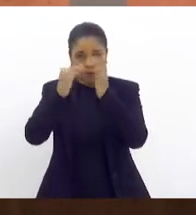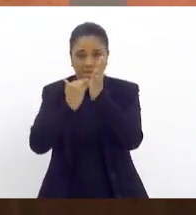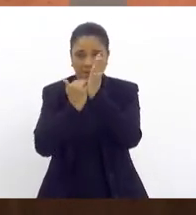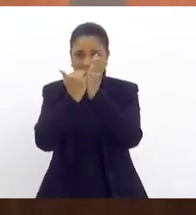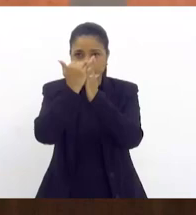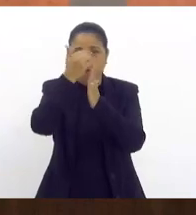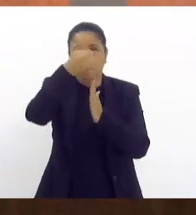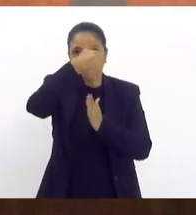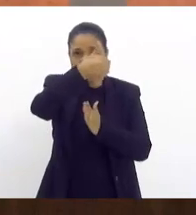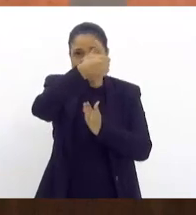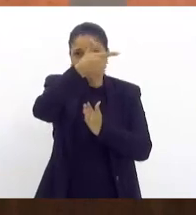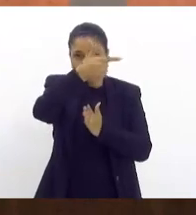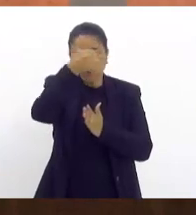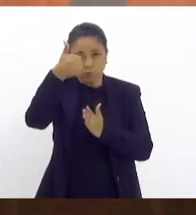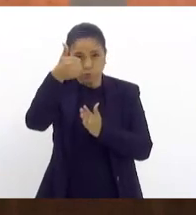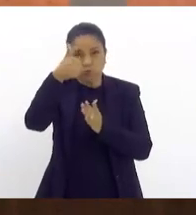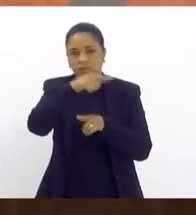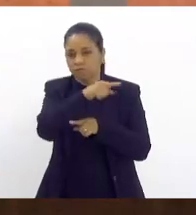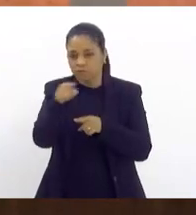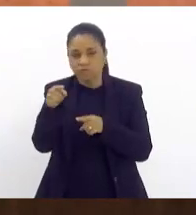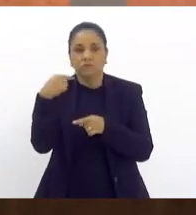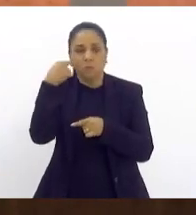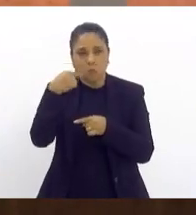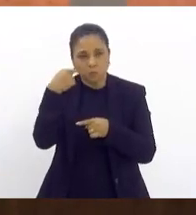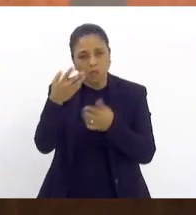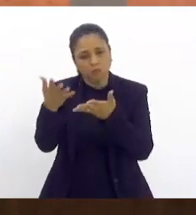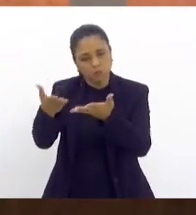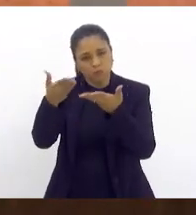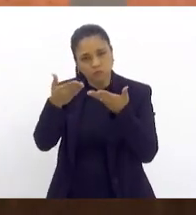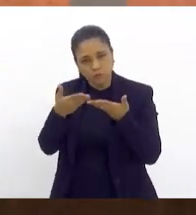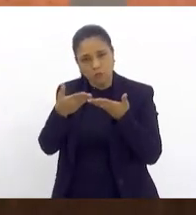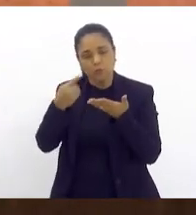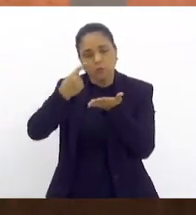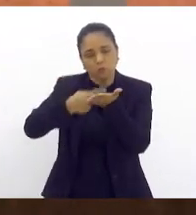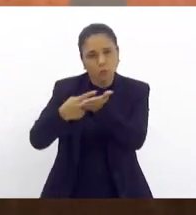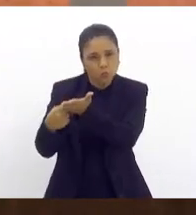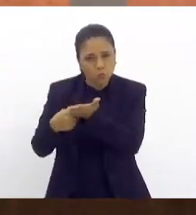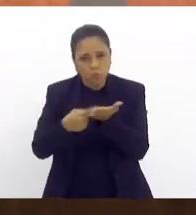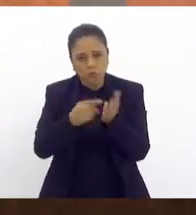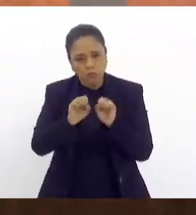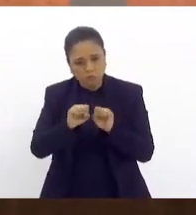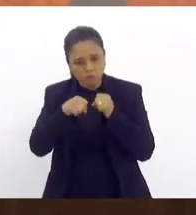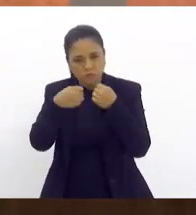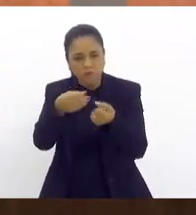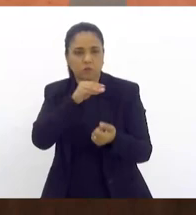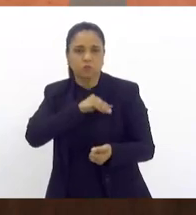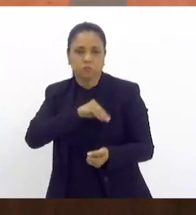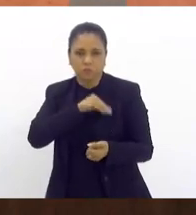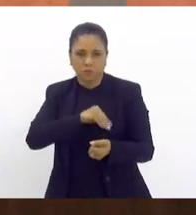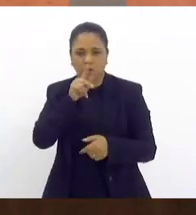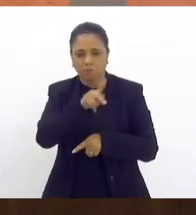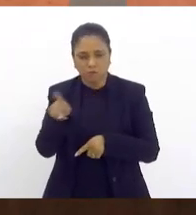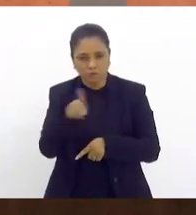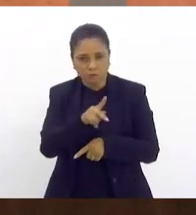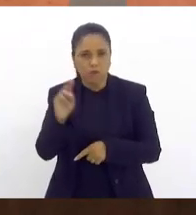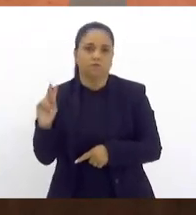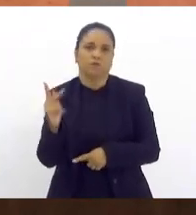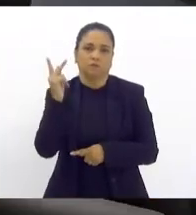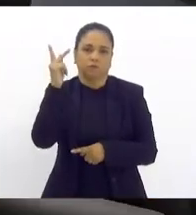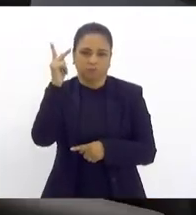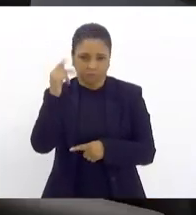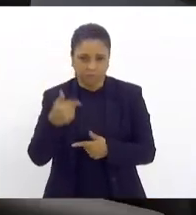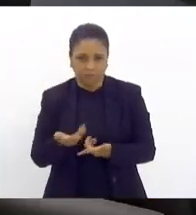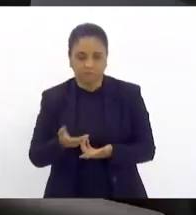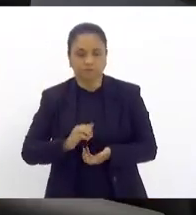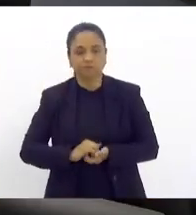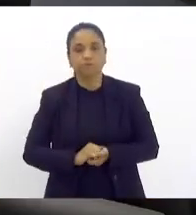estão convidados desde que tenham compromisso com a defesa do piso com a valorização do profissional de educação